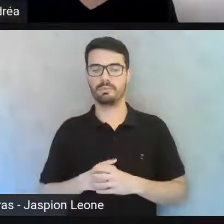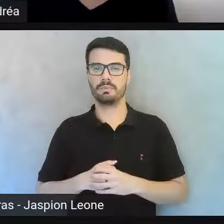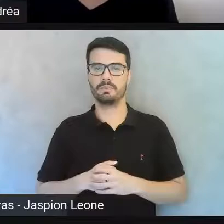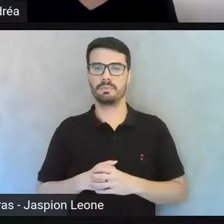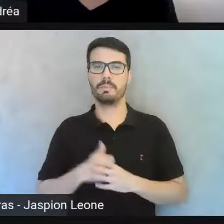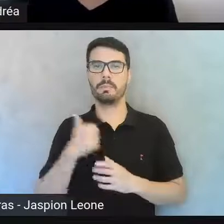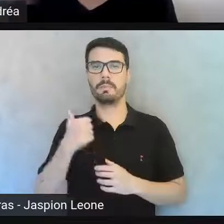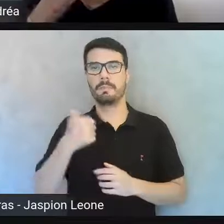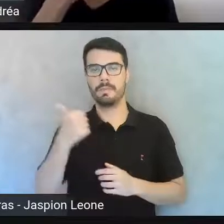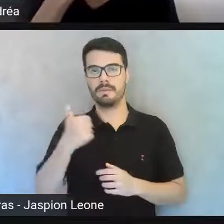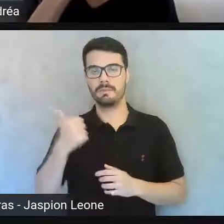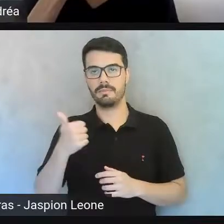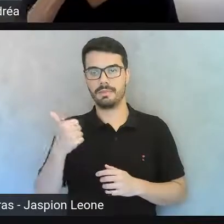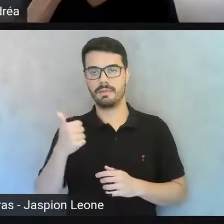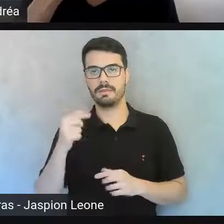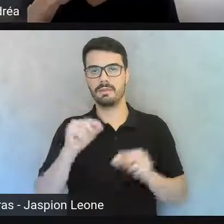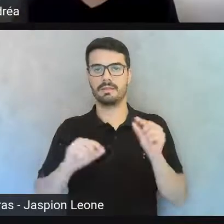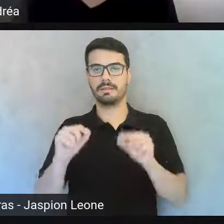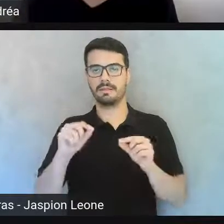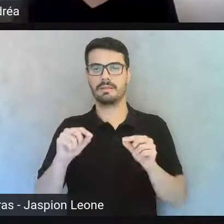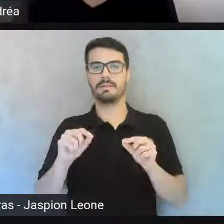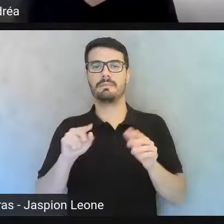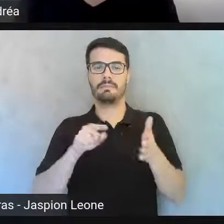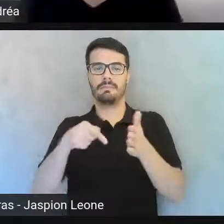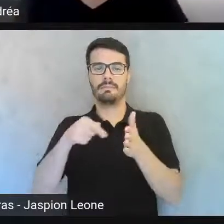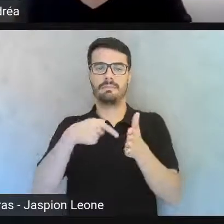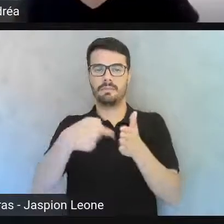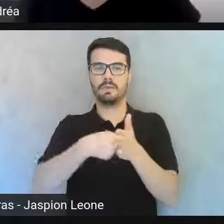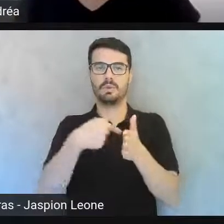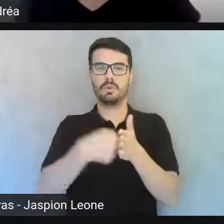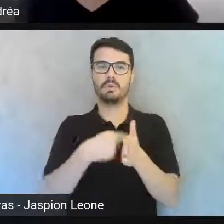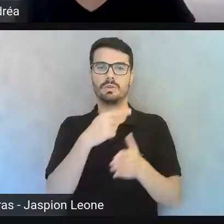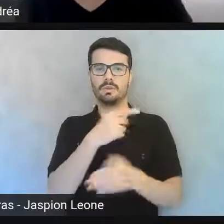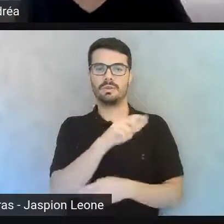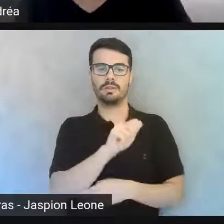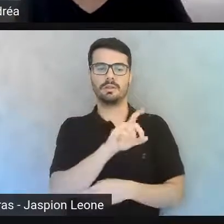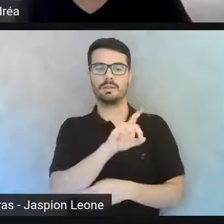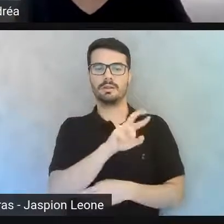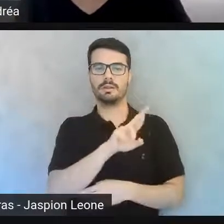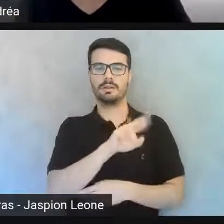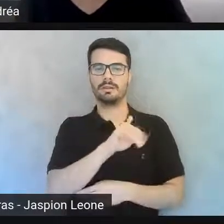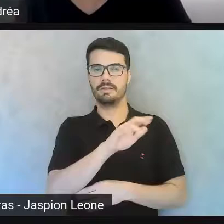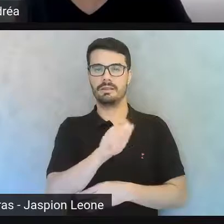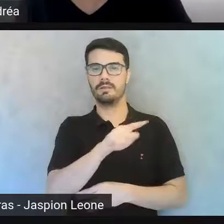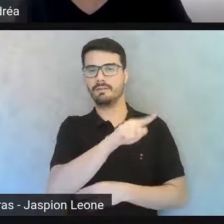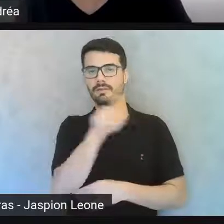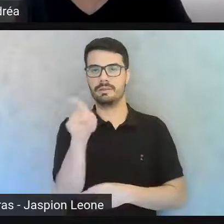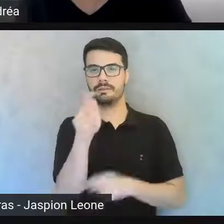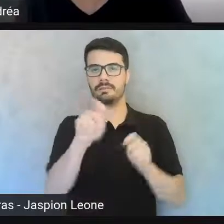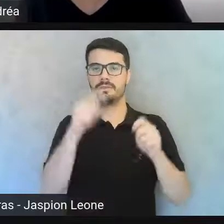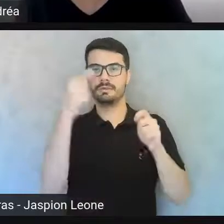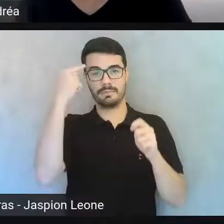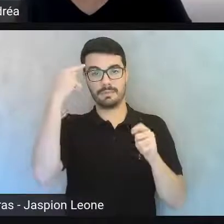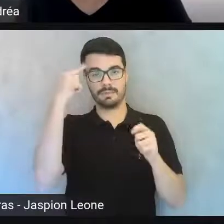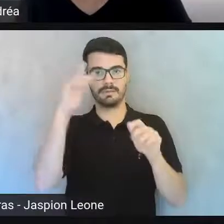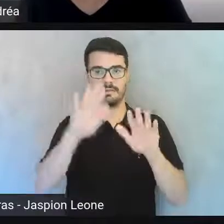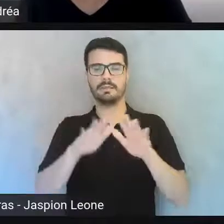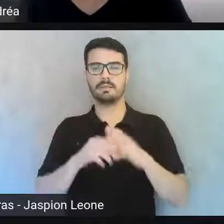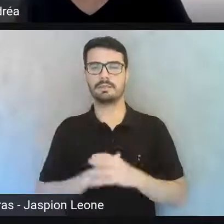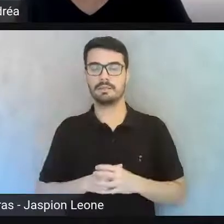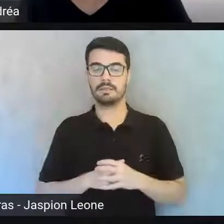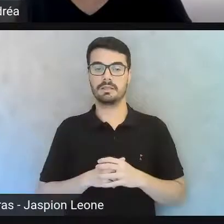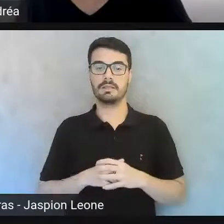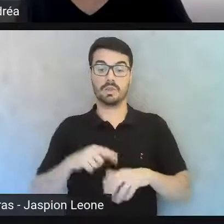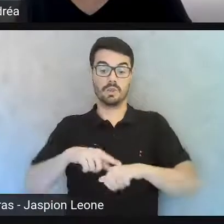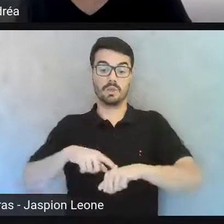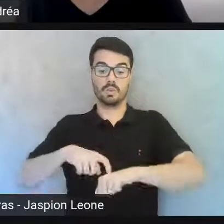Primeiramente, em relação à primeira questão que a André respondeu, só para a pessoa poder ter em mente que é o seguinte: suspensão do